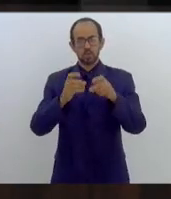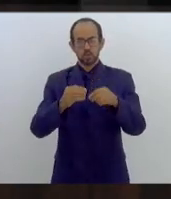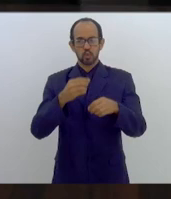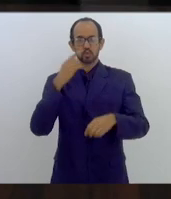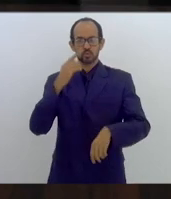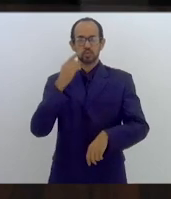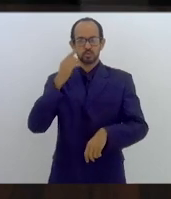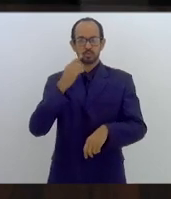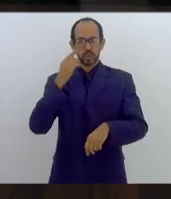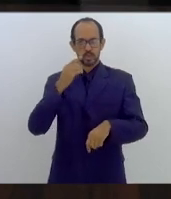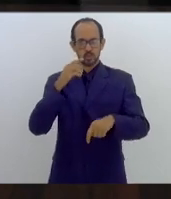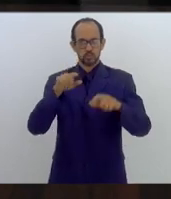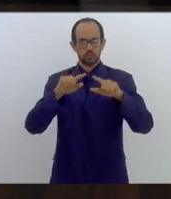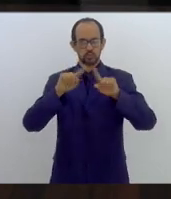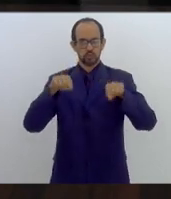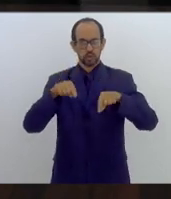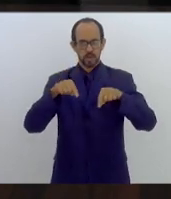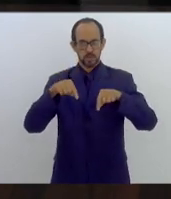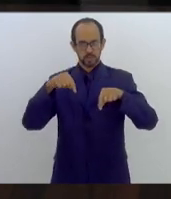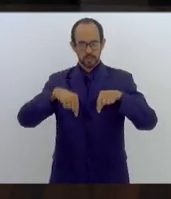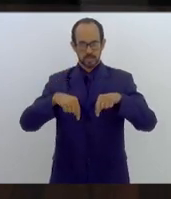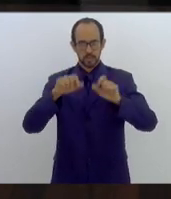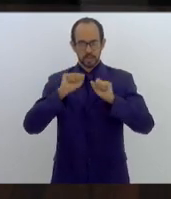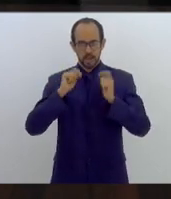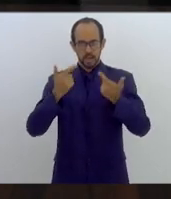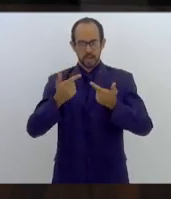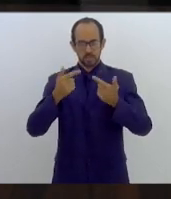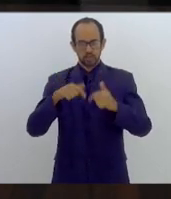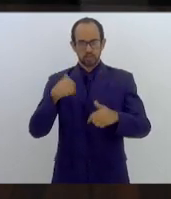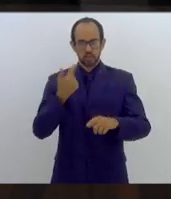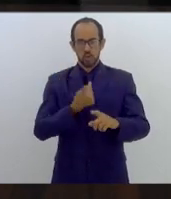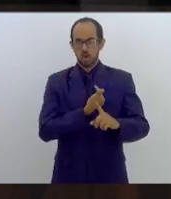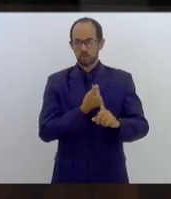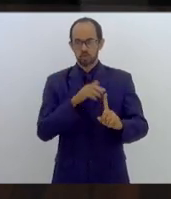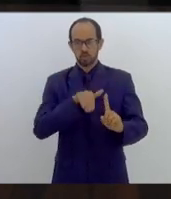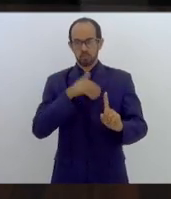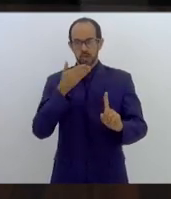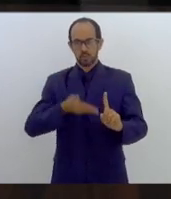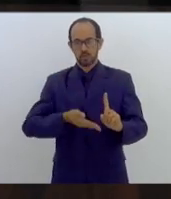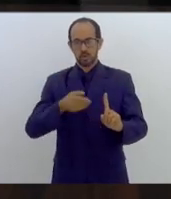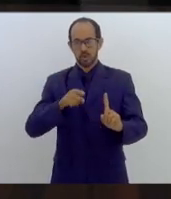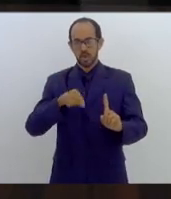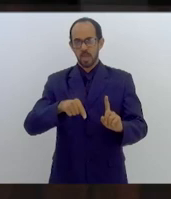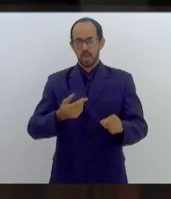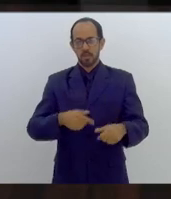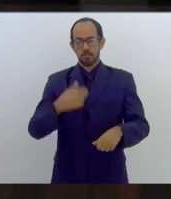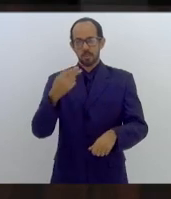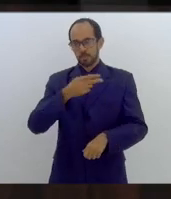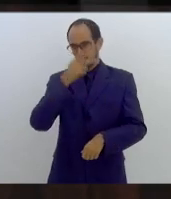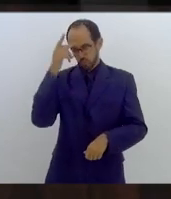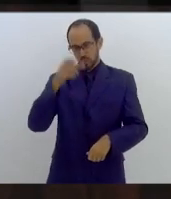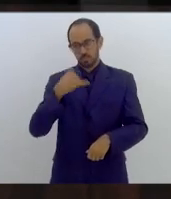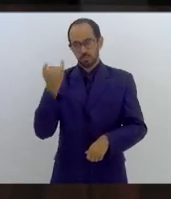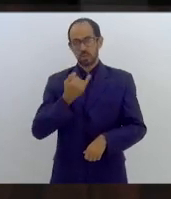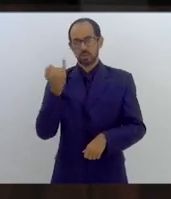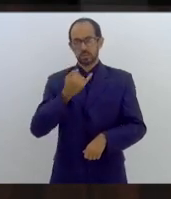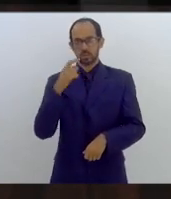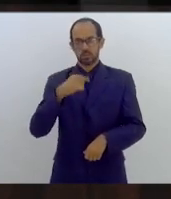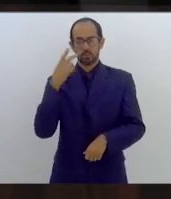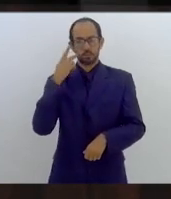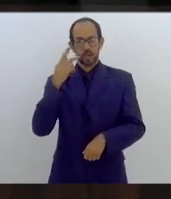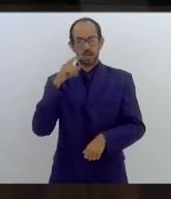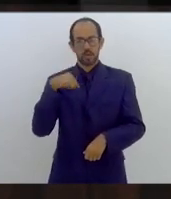dessa casa, o nosso homenageado é um companheiro muito valoroso e importante para nós, que